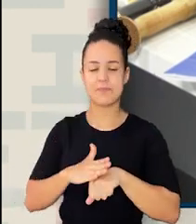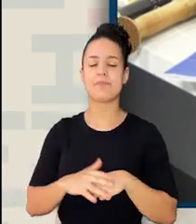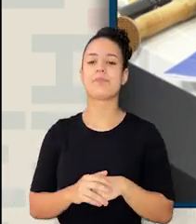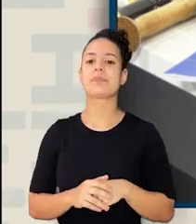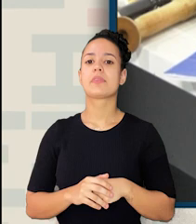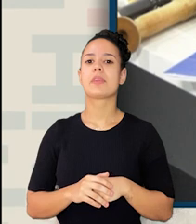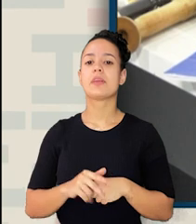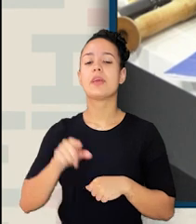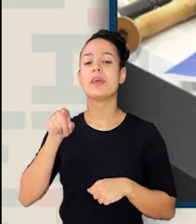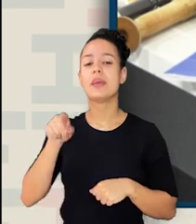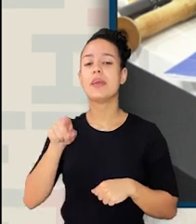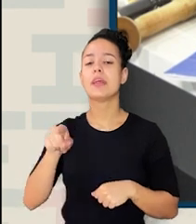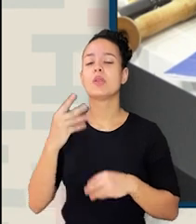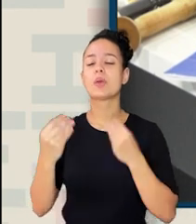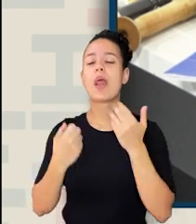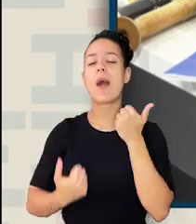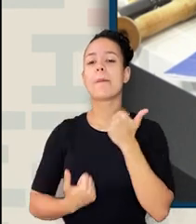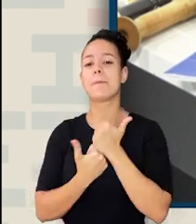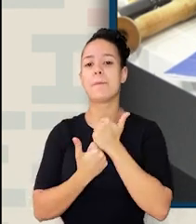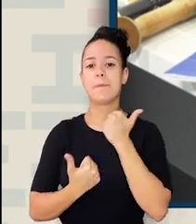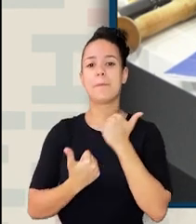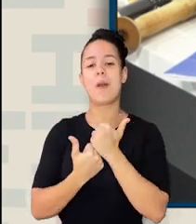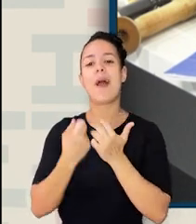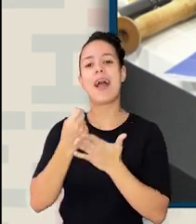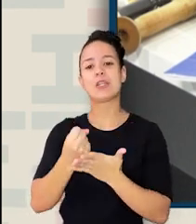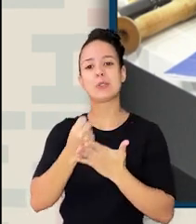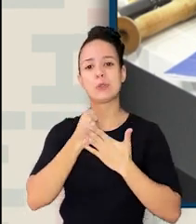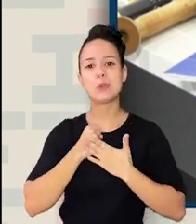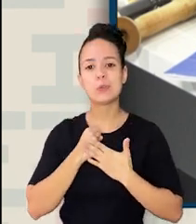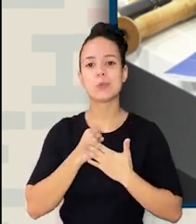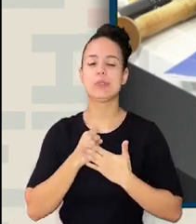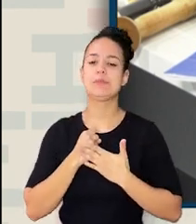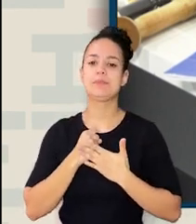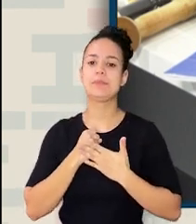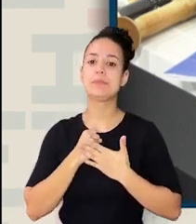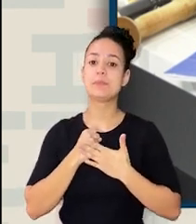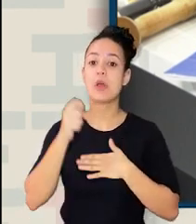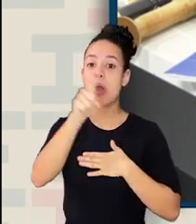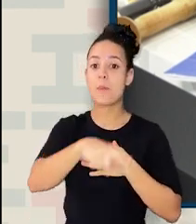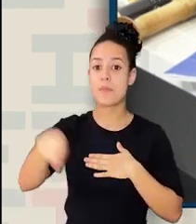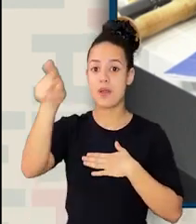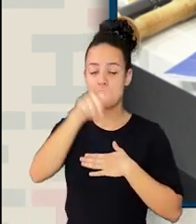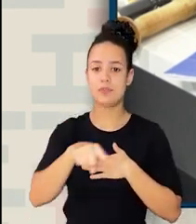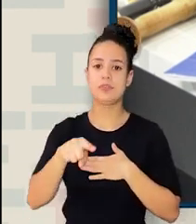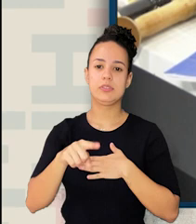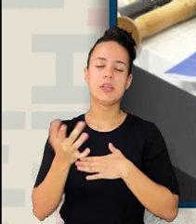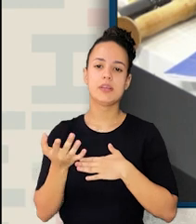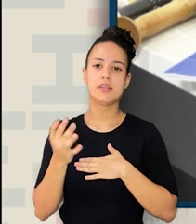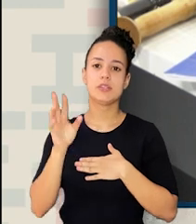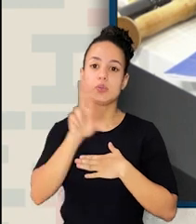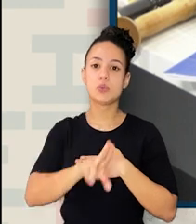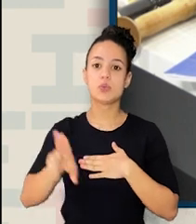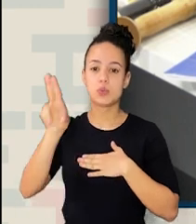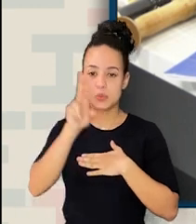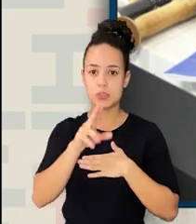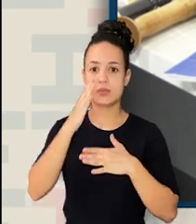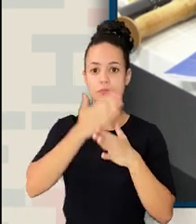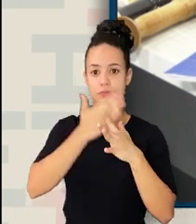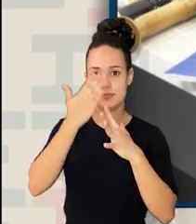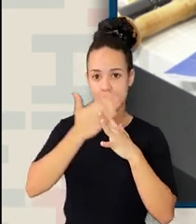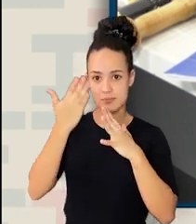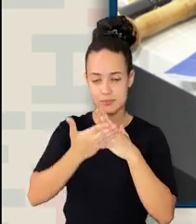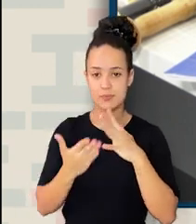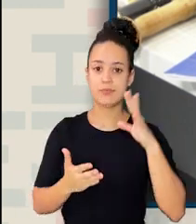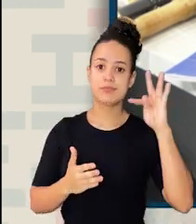eles servem como um apoio para você combinar com essas consoantes do T e